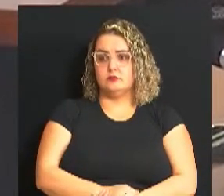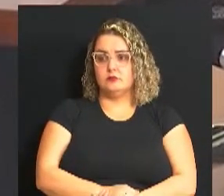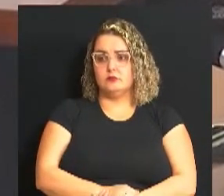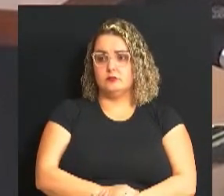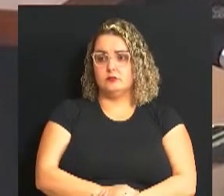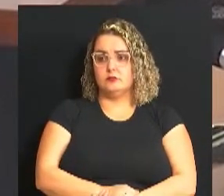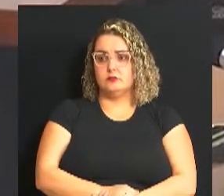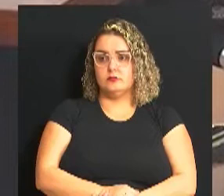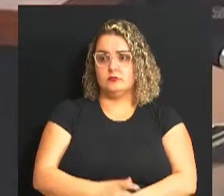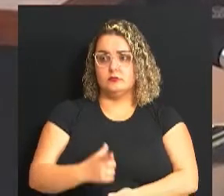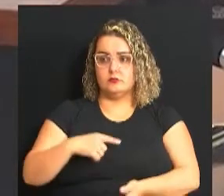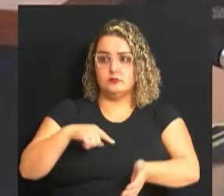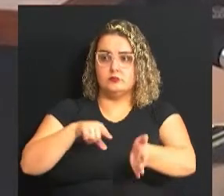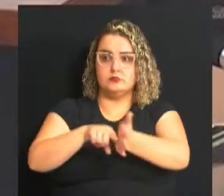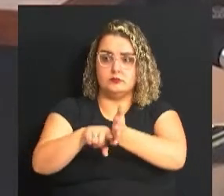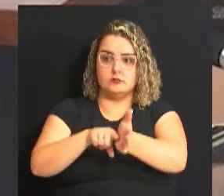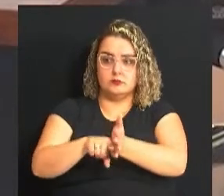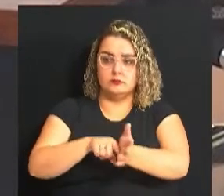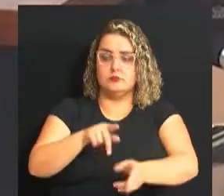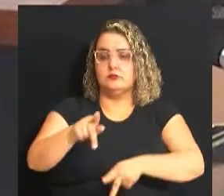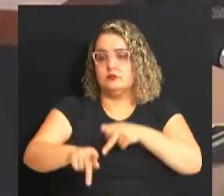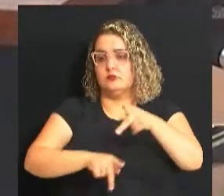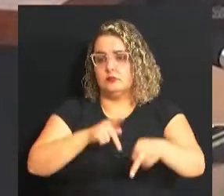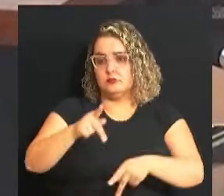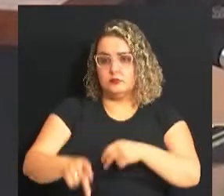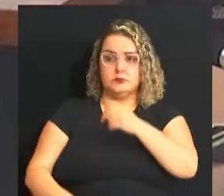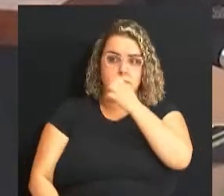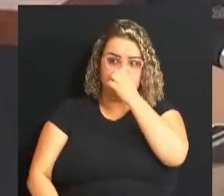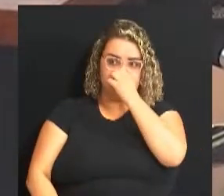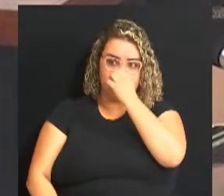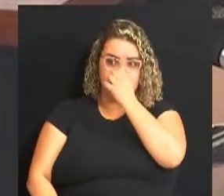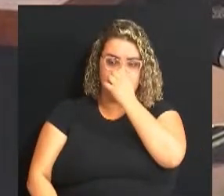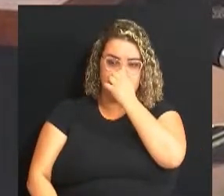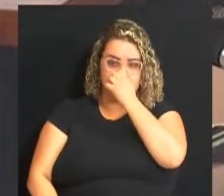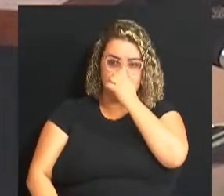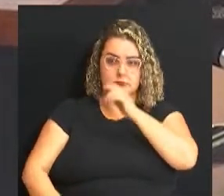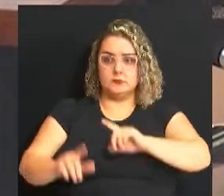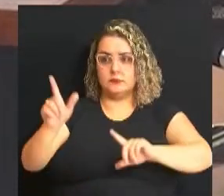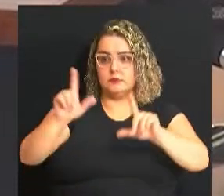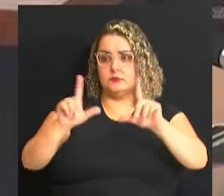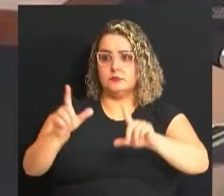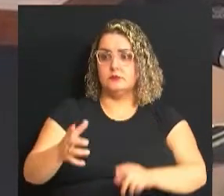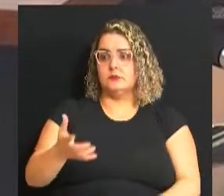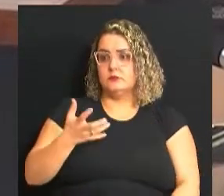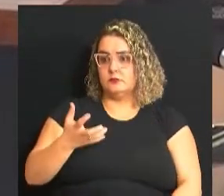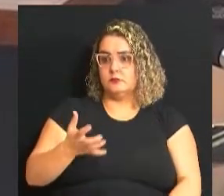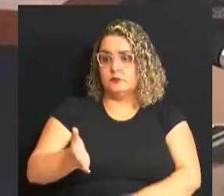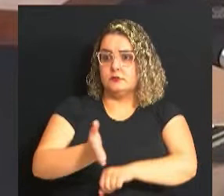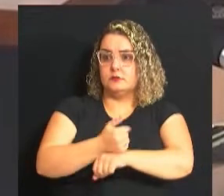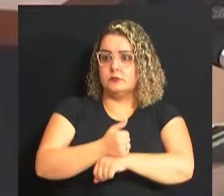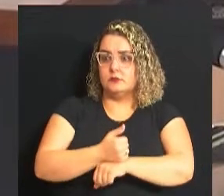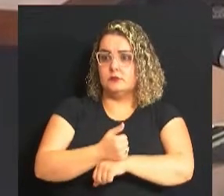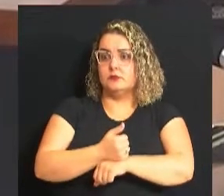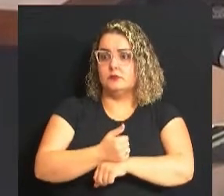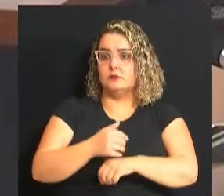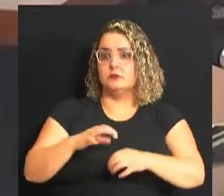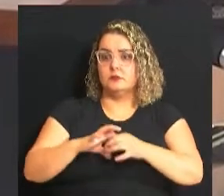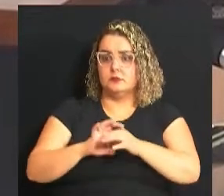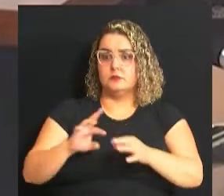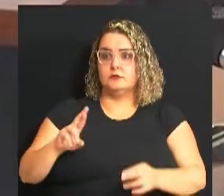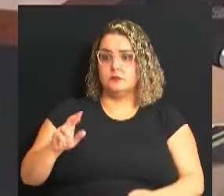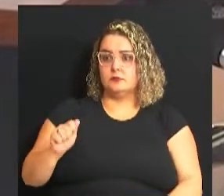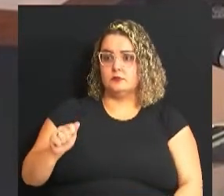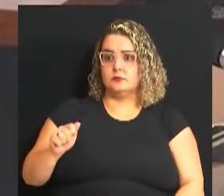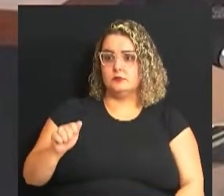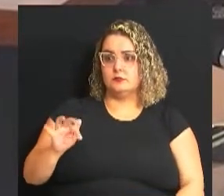houver questionamentos do público ou pela TV, e eu gostaria de, antes de passar a palavra para o Rafael Otaviano,